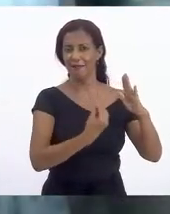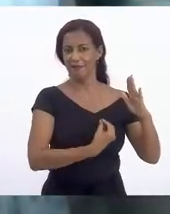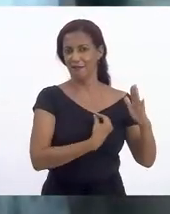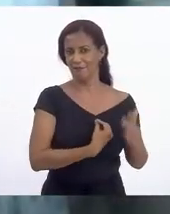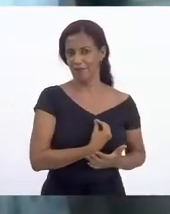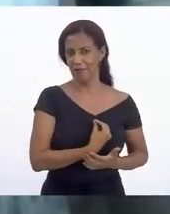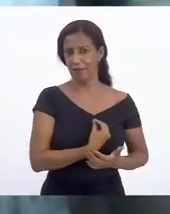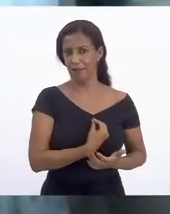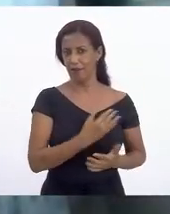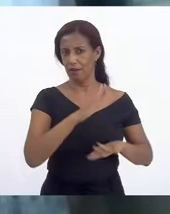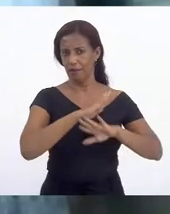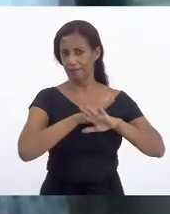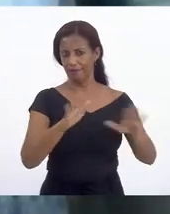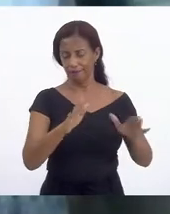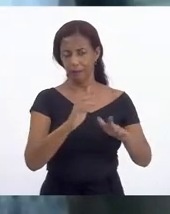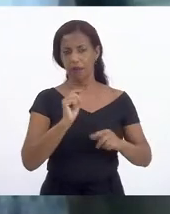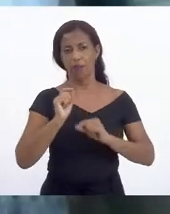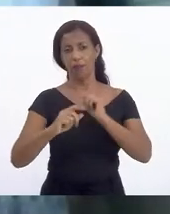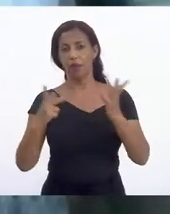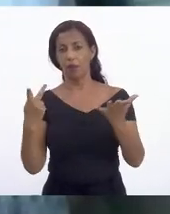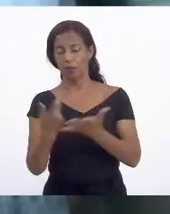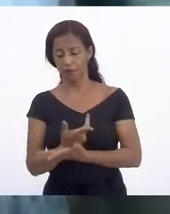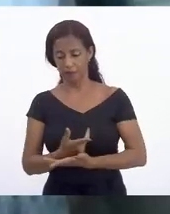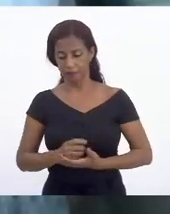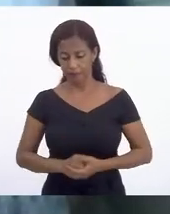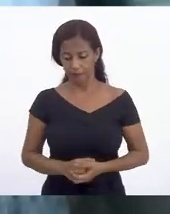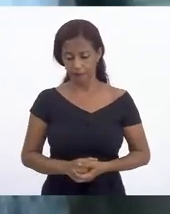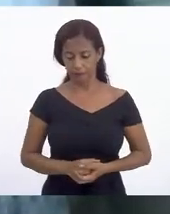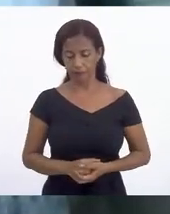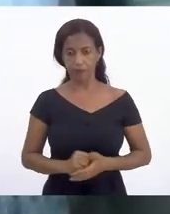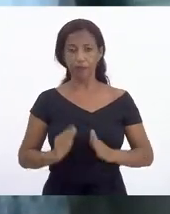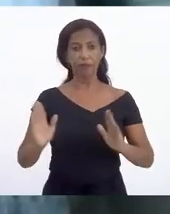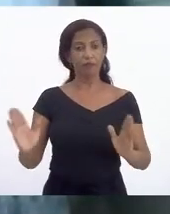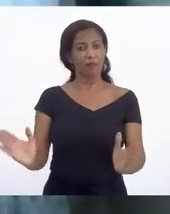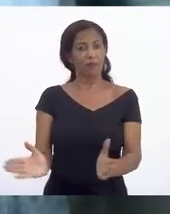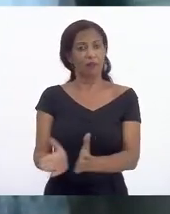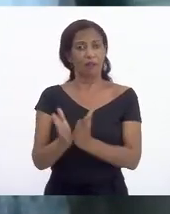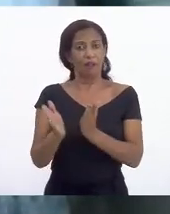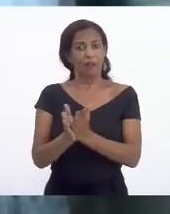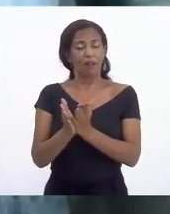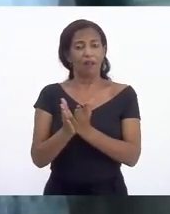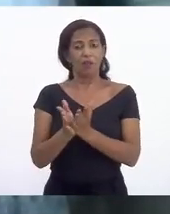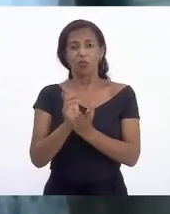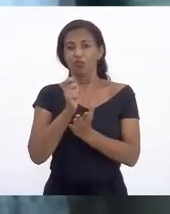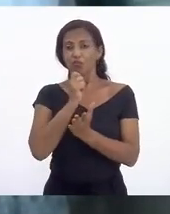sendo interrompido. Então, o que acontece? Os pobres ficaram sem casa,